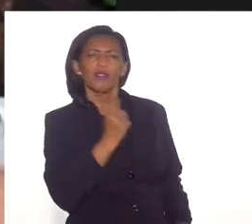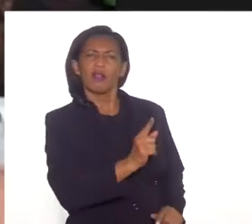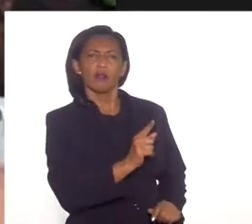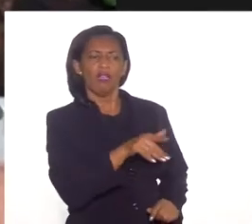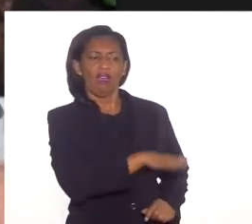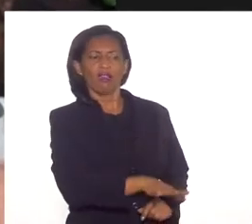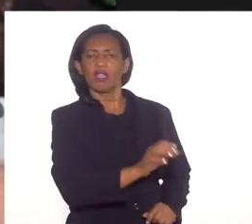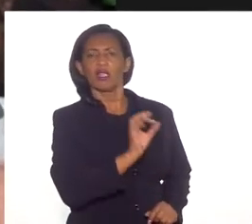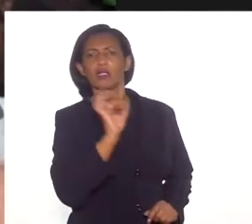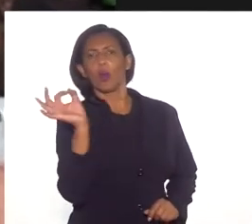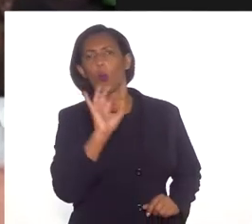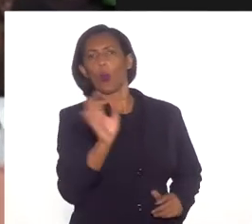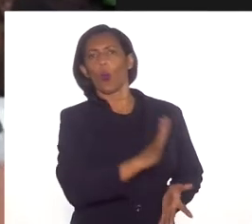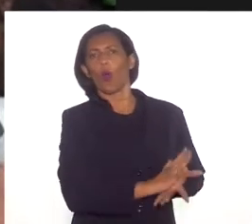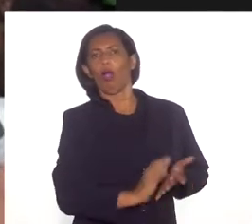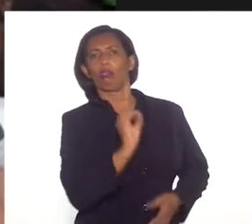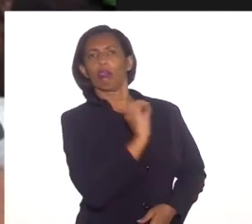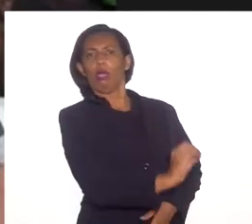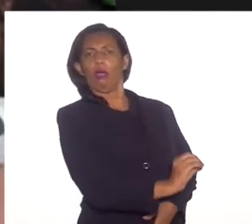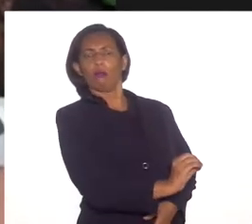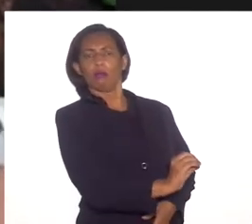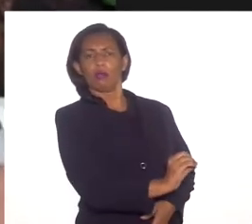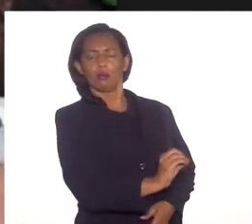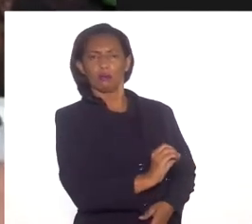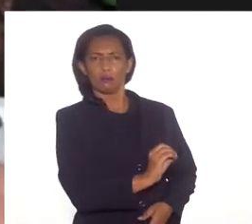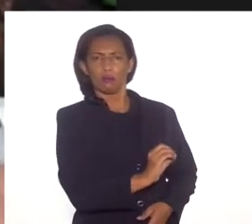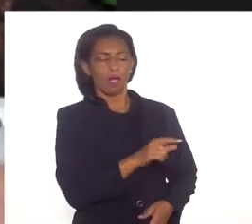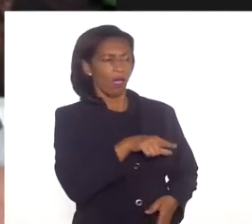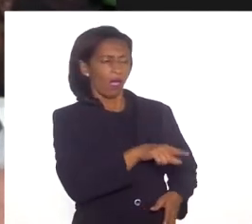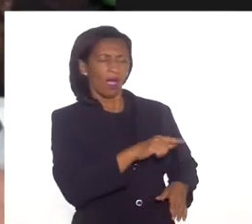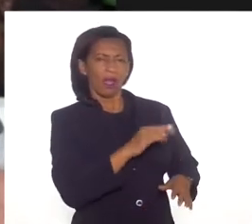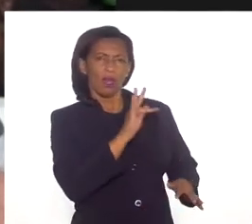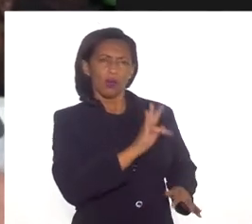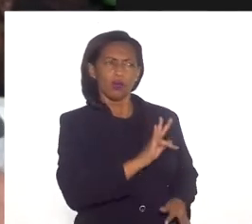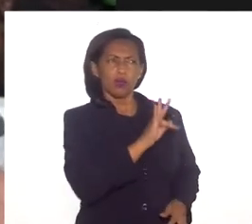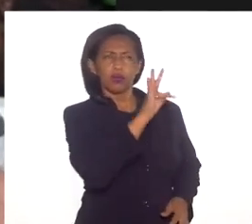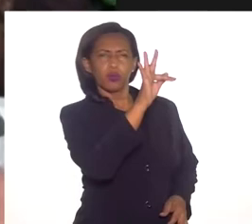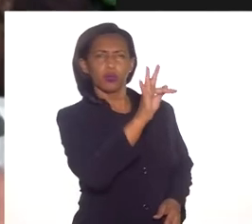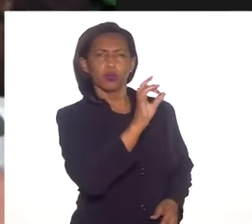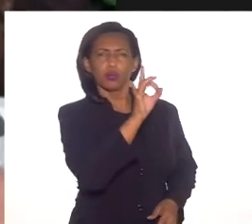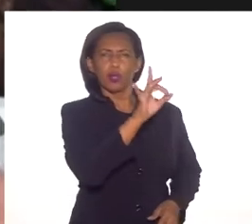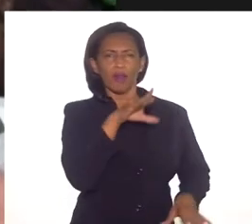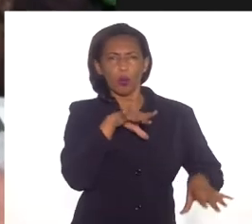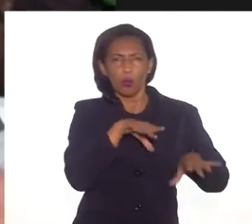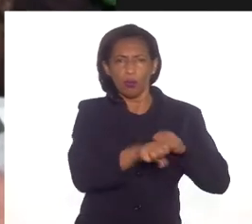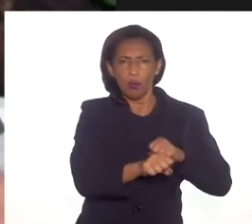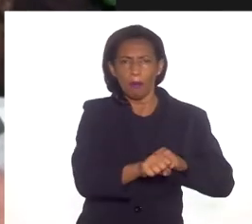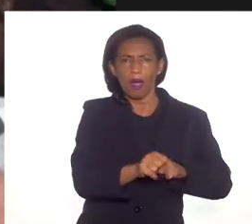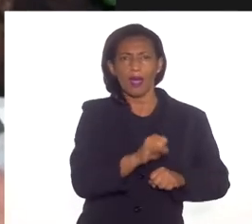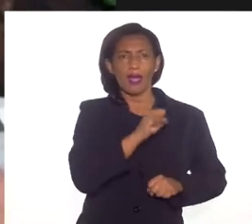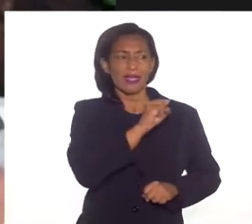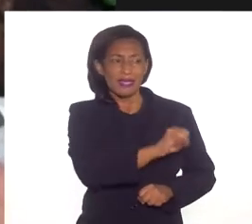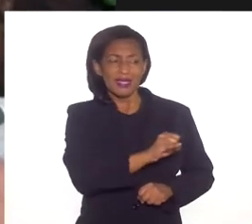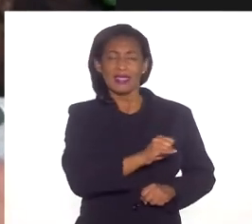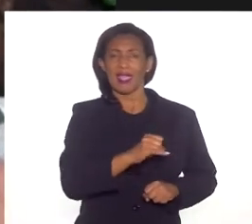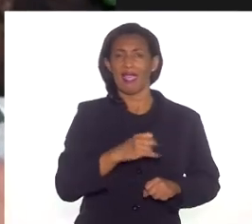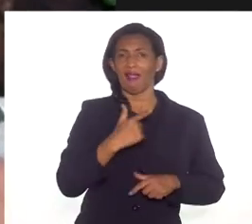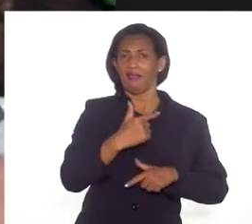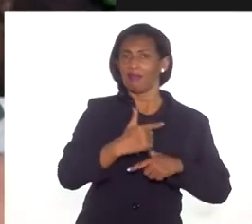nada. E que ela só vai ser algo se ela produzir, construir,